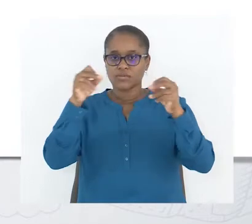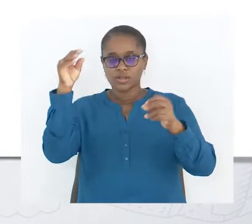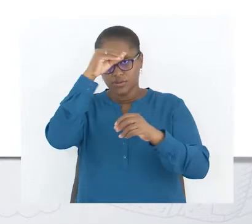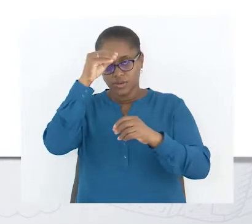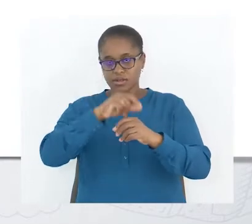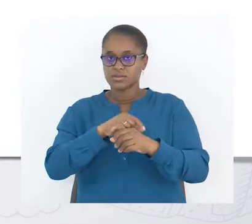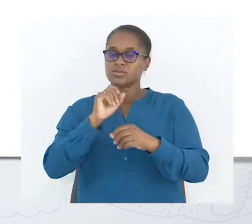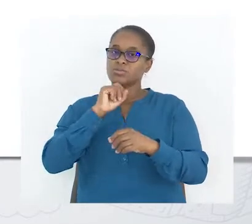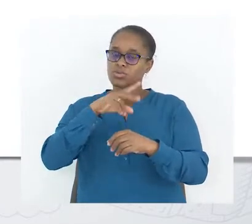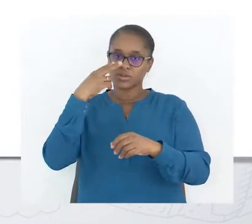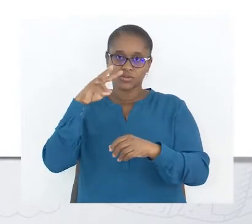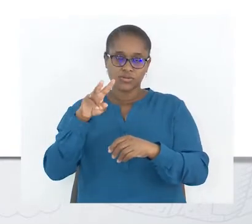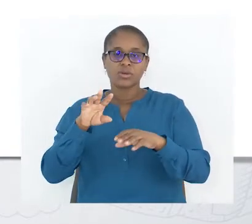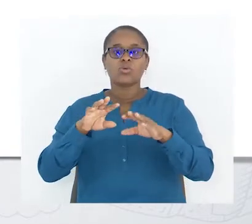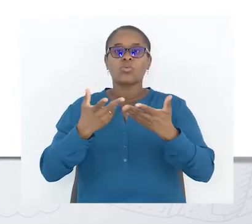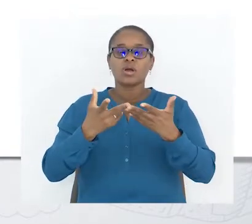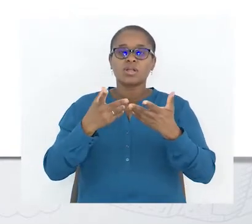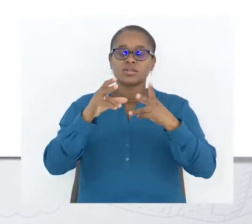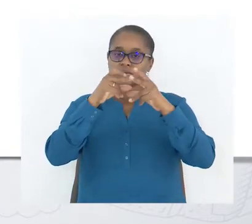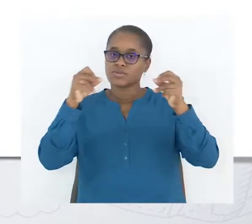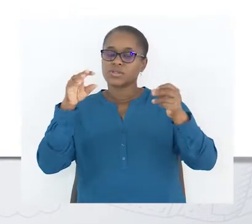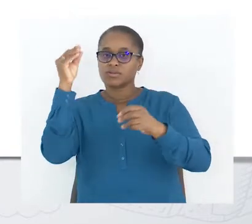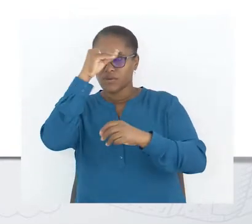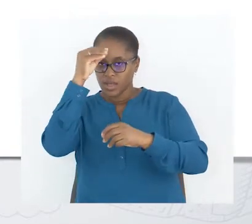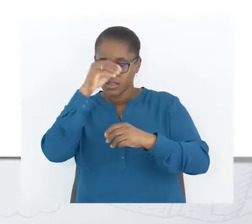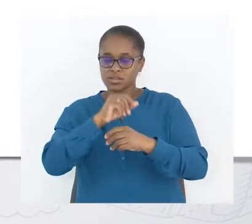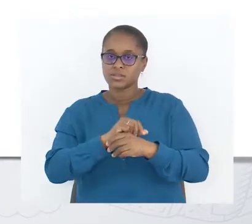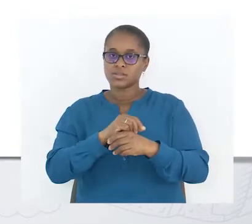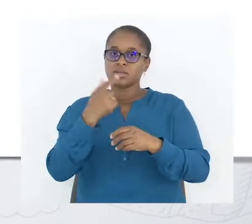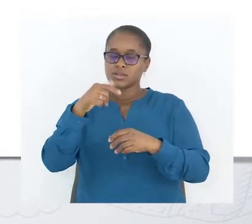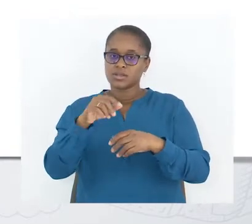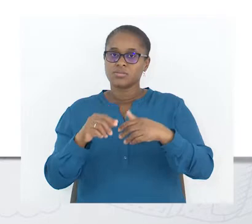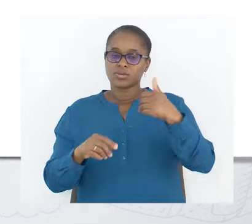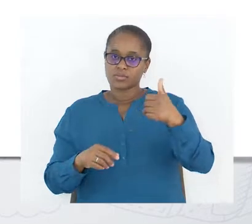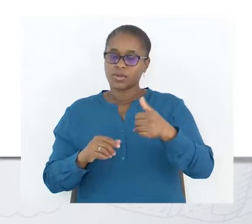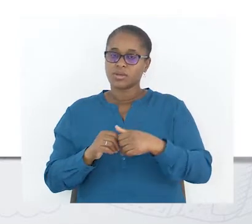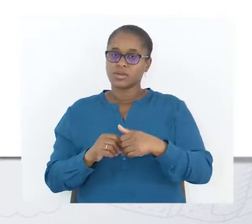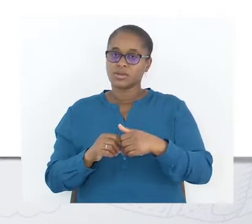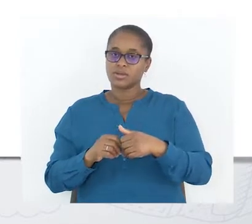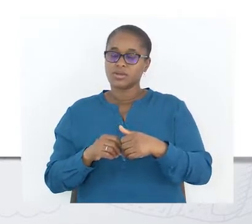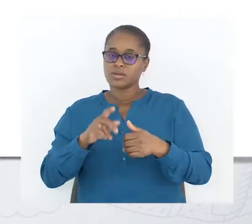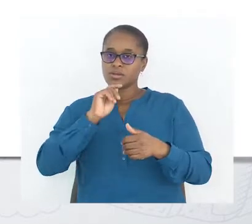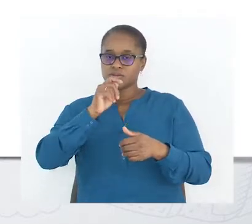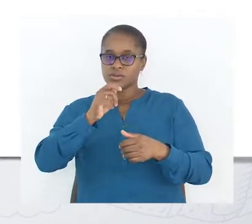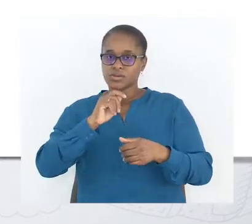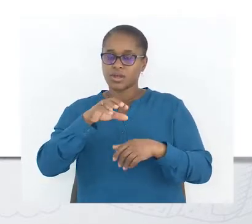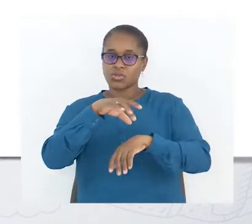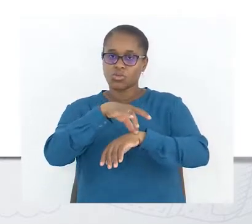puderam ver, vamos ver quais foram as afirmações falsas. Tínhamos a linha B. O entrevistado é um